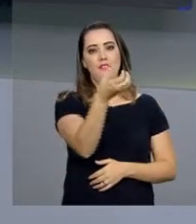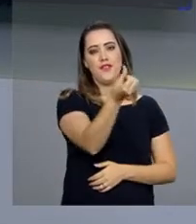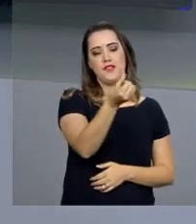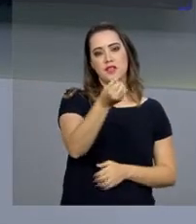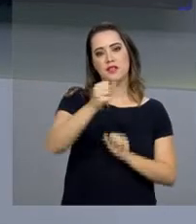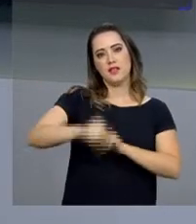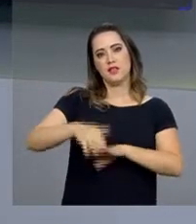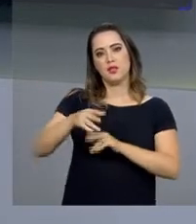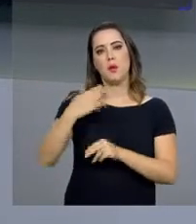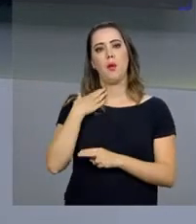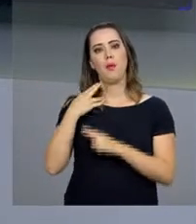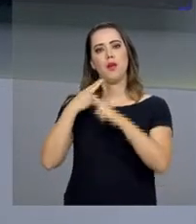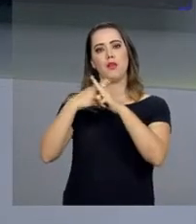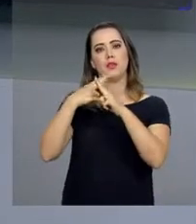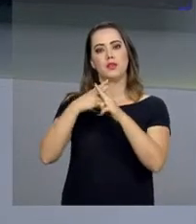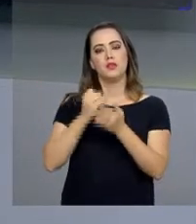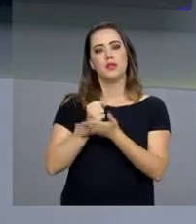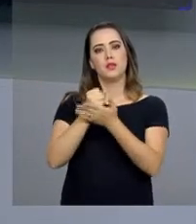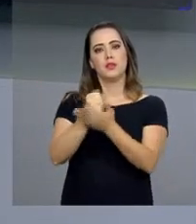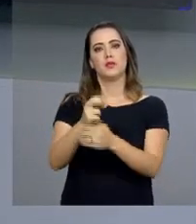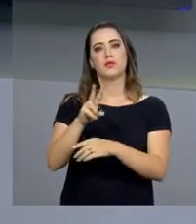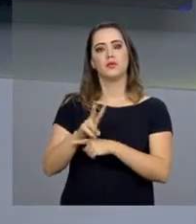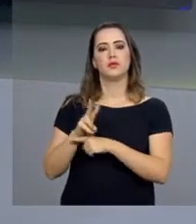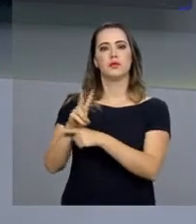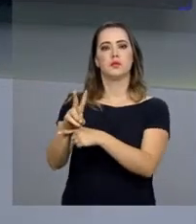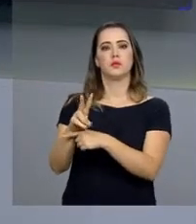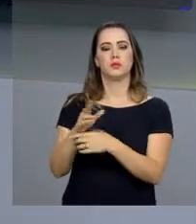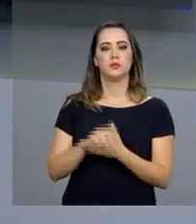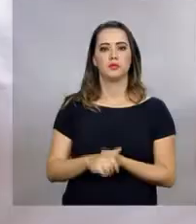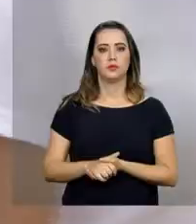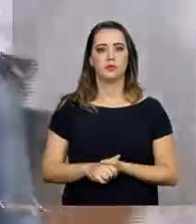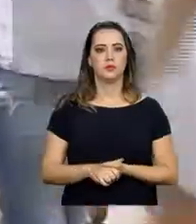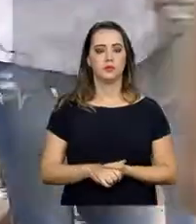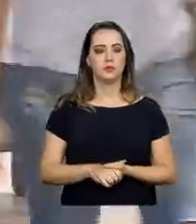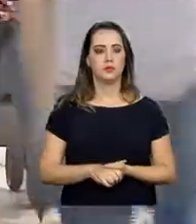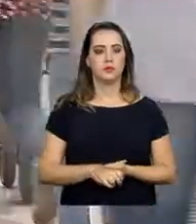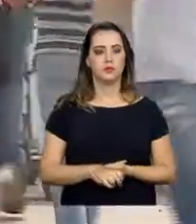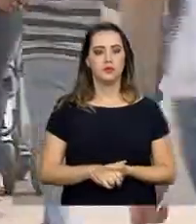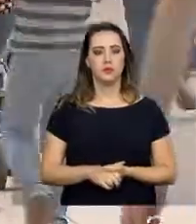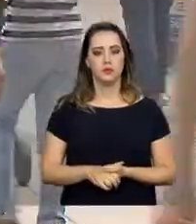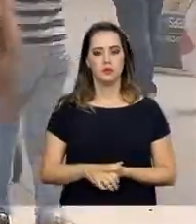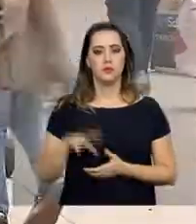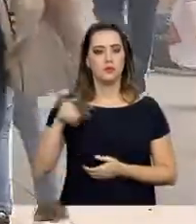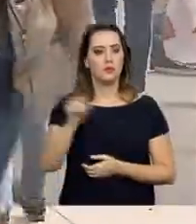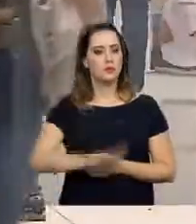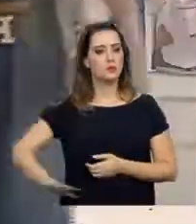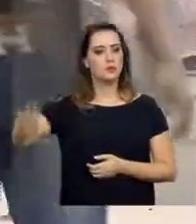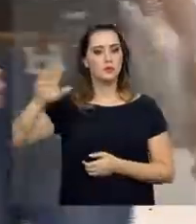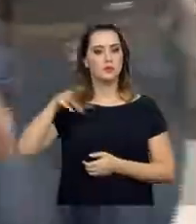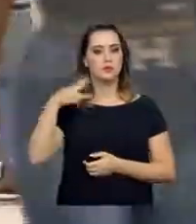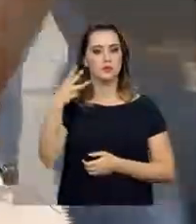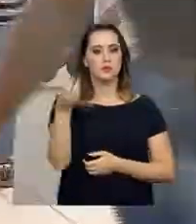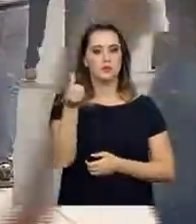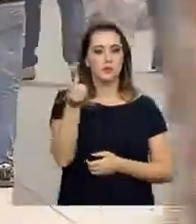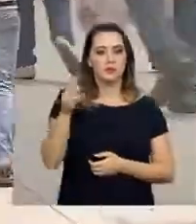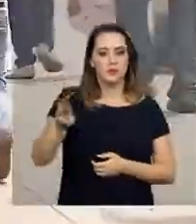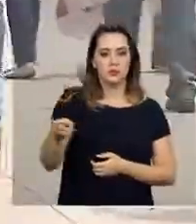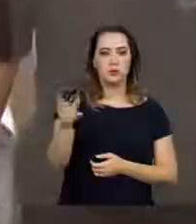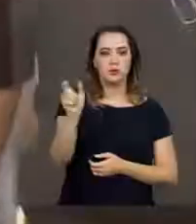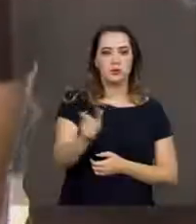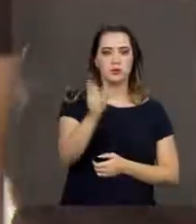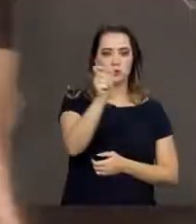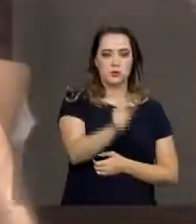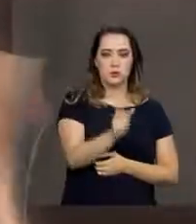caixa econômica federal vai oferecer em préstimos consignados em todo o país 36 milhões e